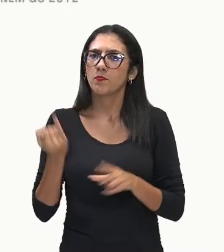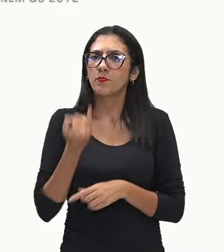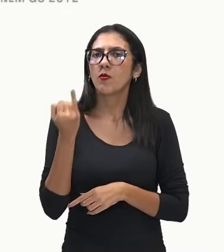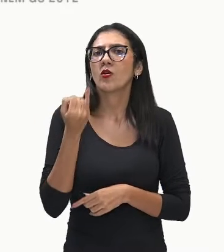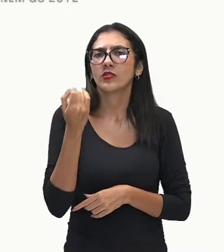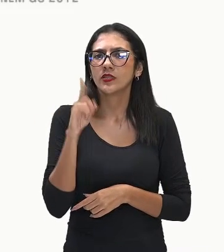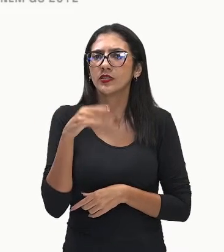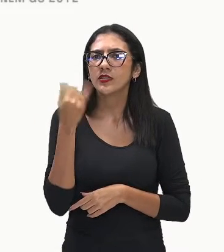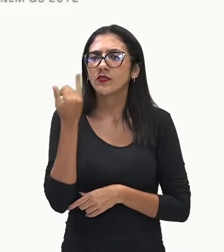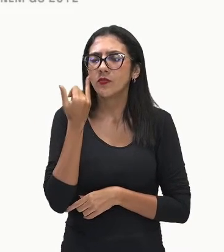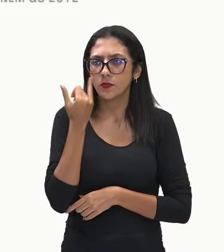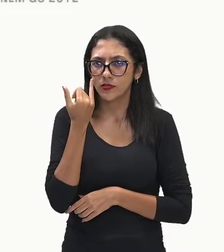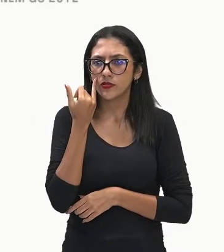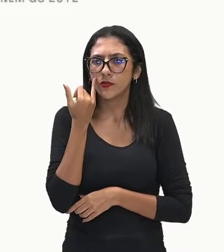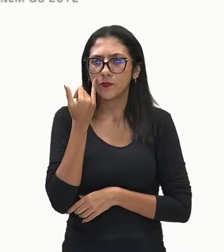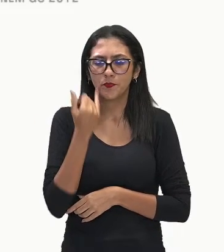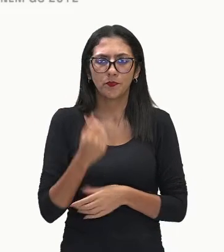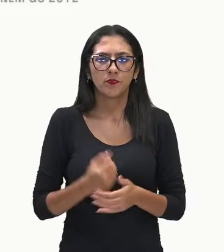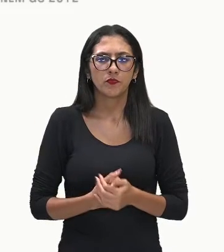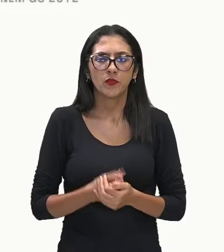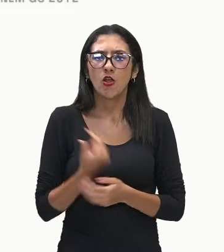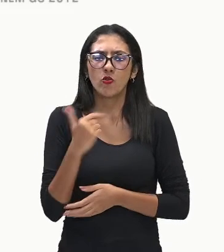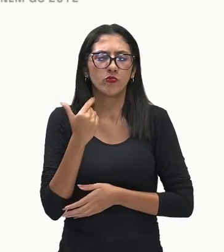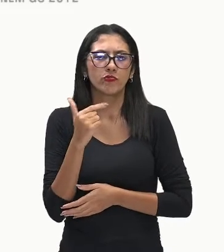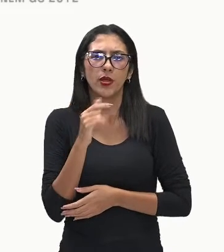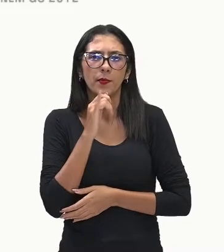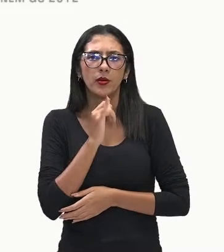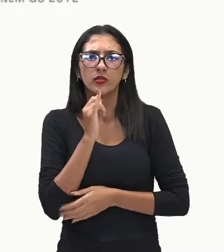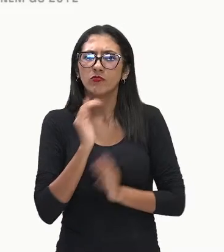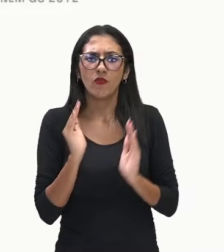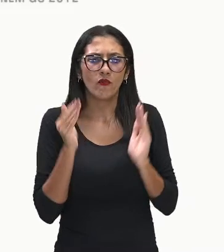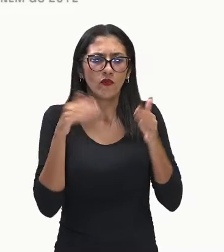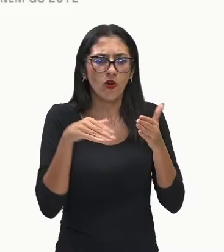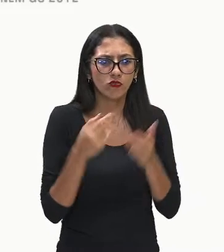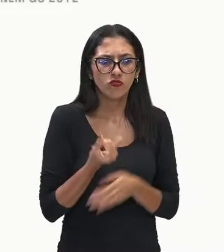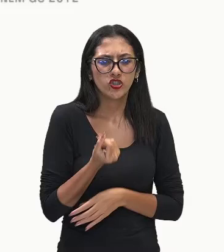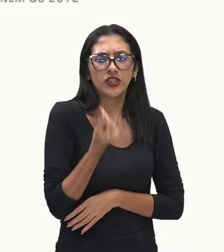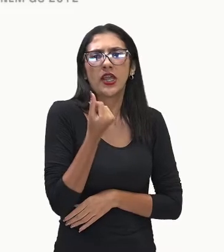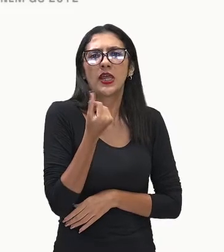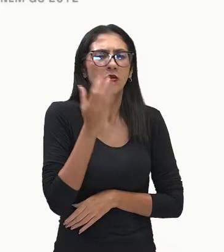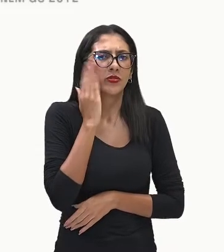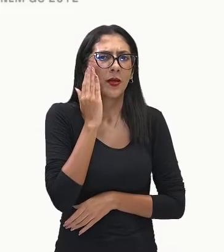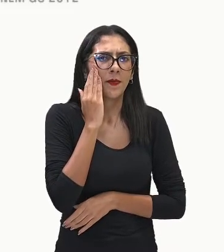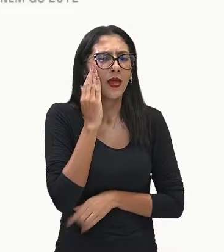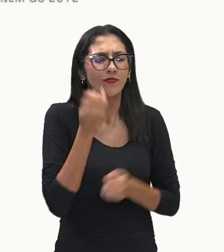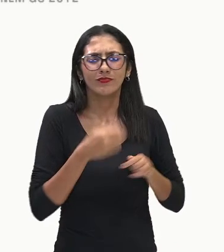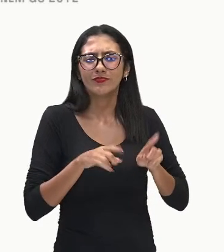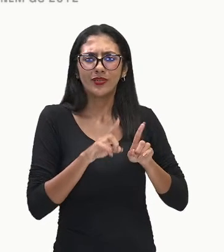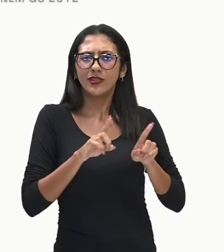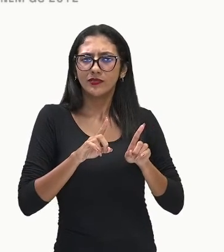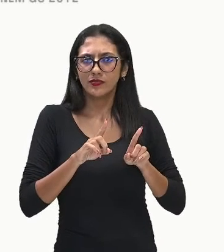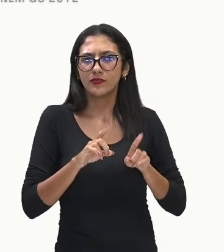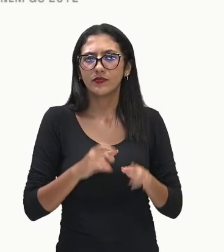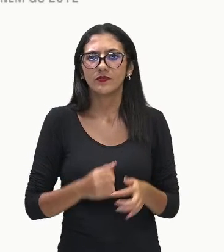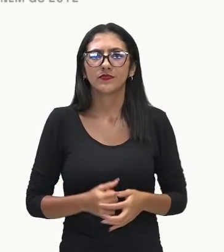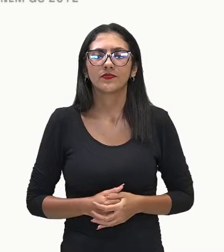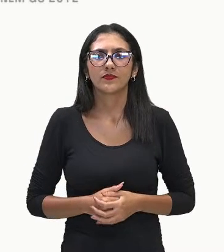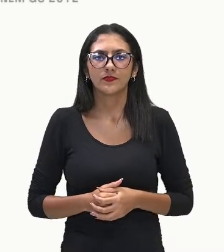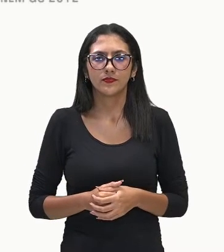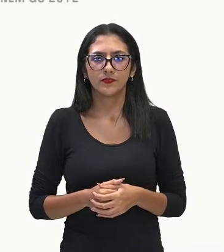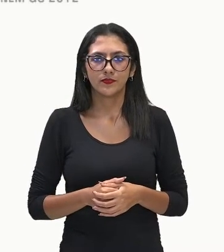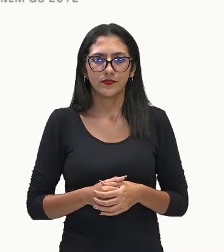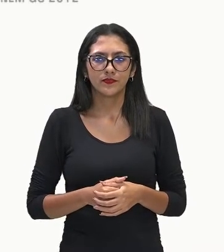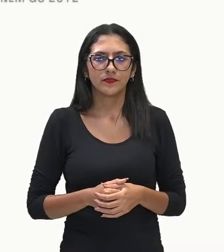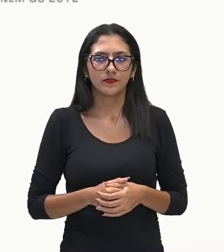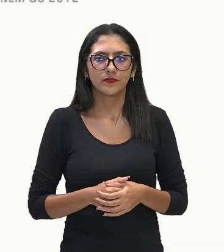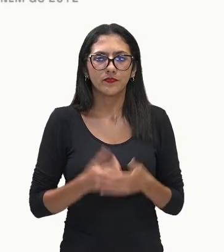importante se observar. Nós não estamos, né, focando aqui em valores. Muito bem. Então nós temos aqui o